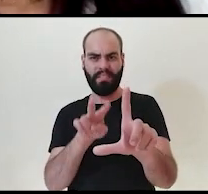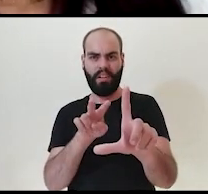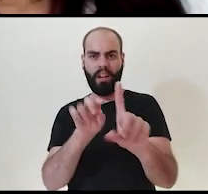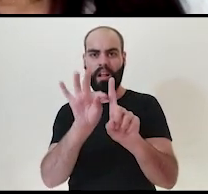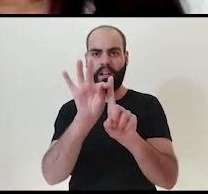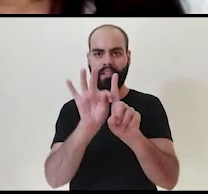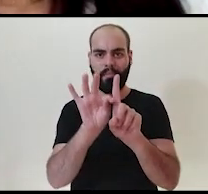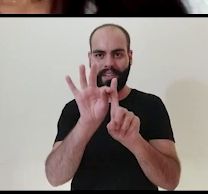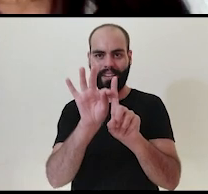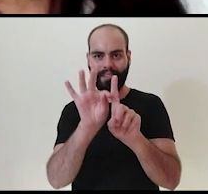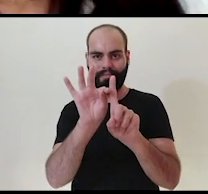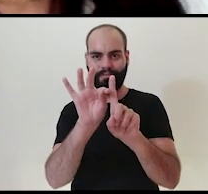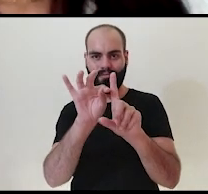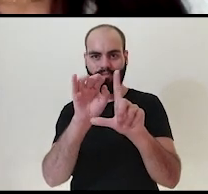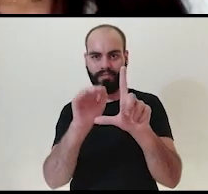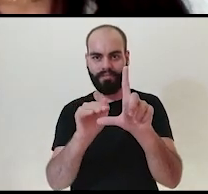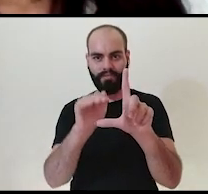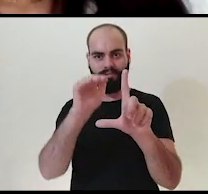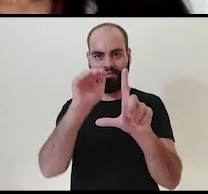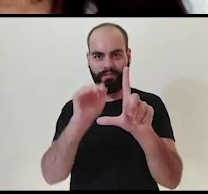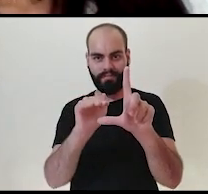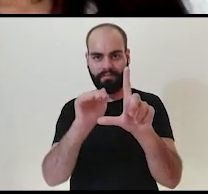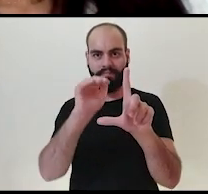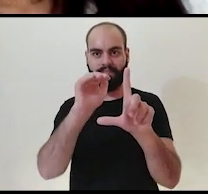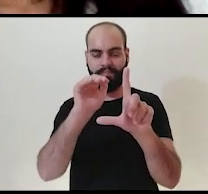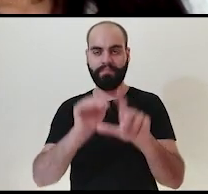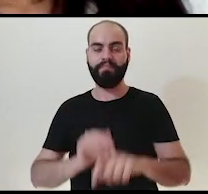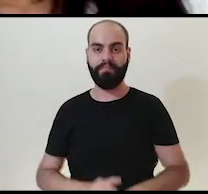temperatura e dá uma equilibrada aí no tom.